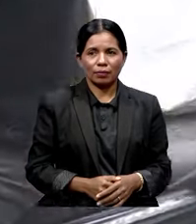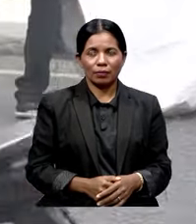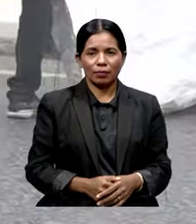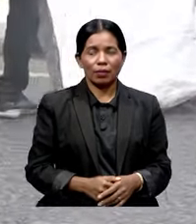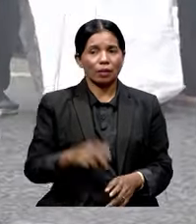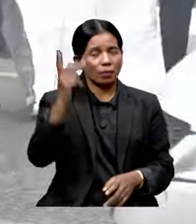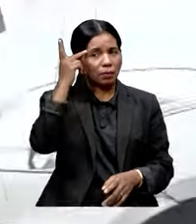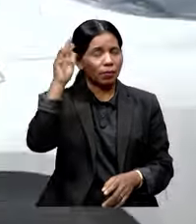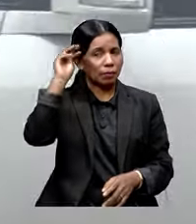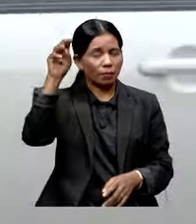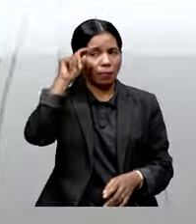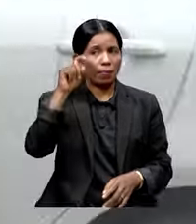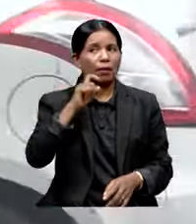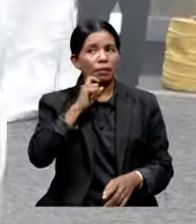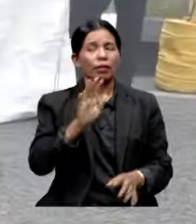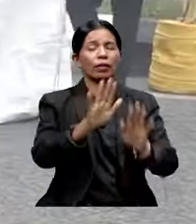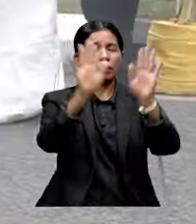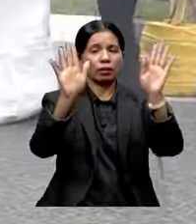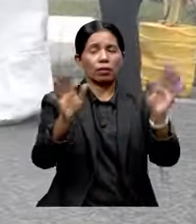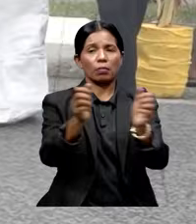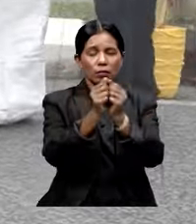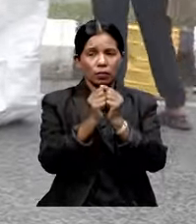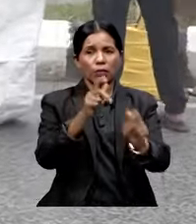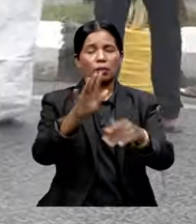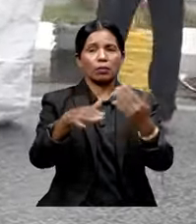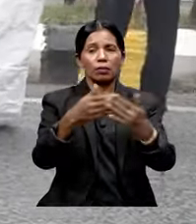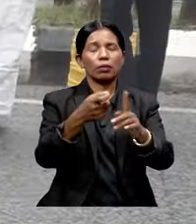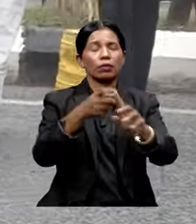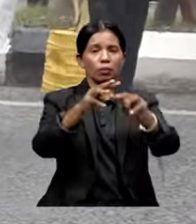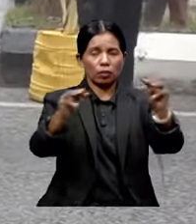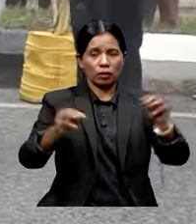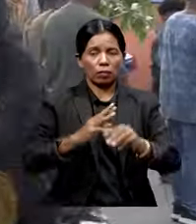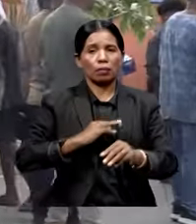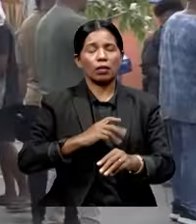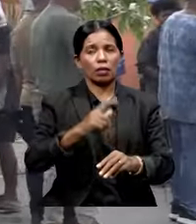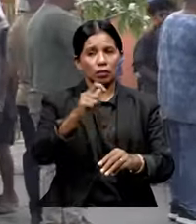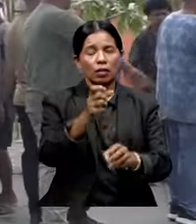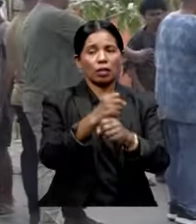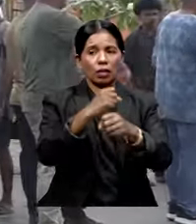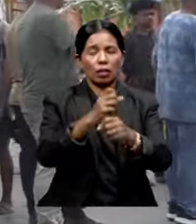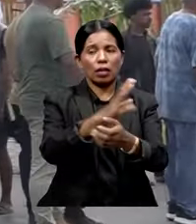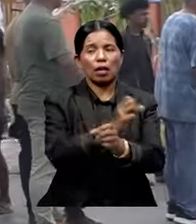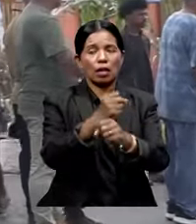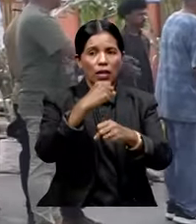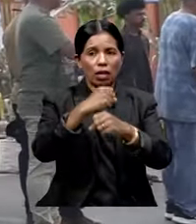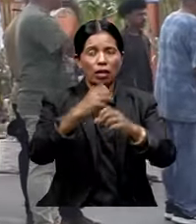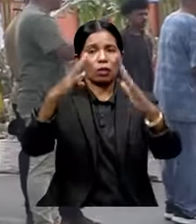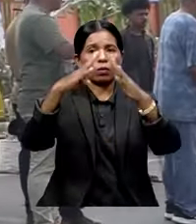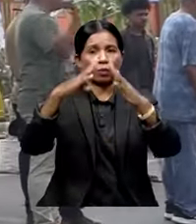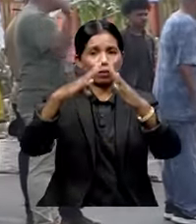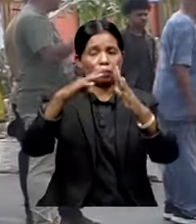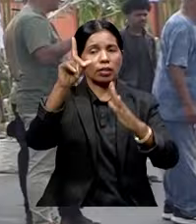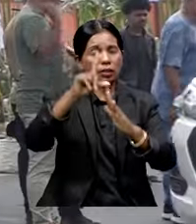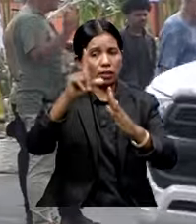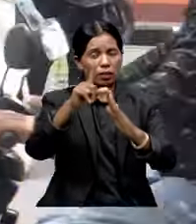Primeiro Ministro Kairala Sanana Guzmão iha domingo ne hamutu Kosarani Siru Simanisipi Manatutu halu limpeza no hari arku iha area fatuhada